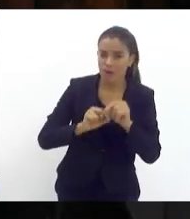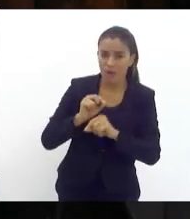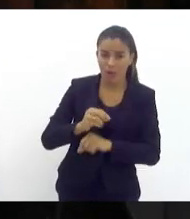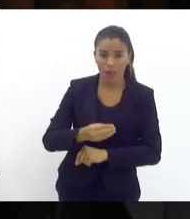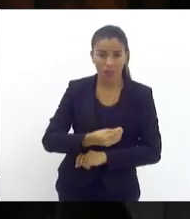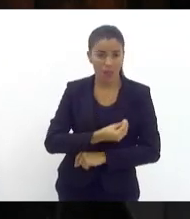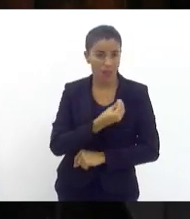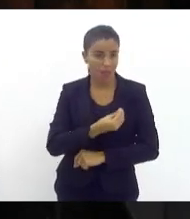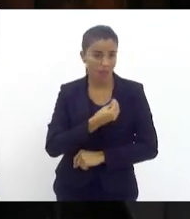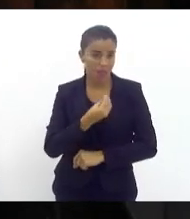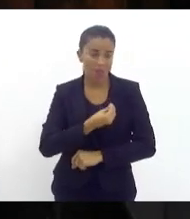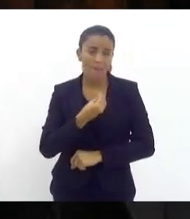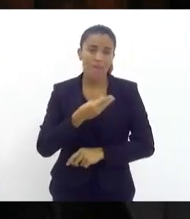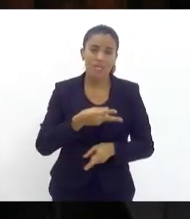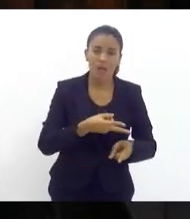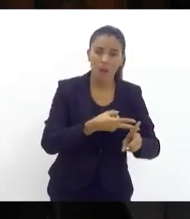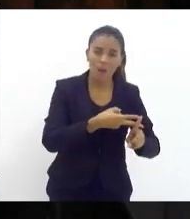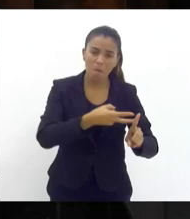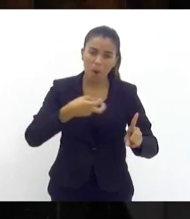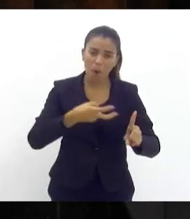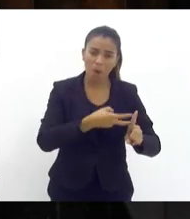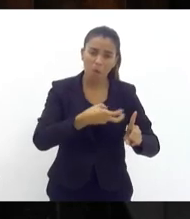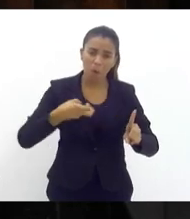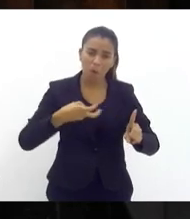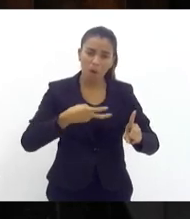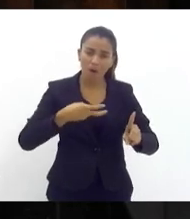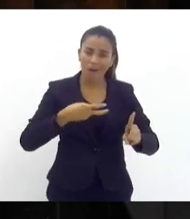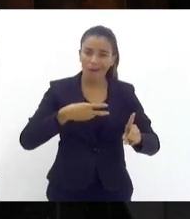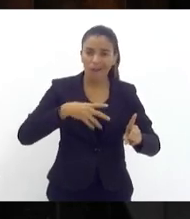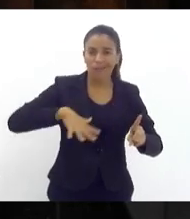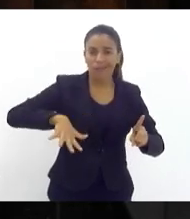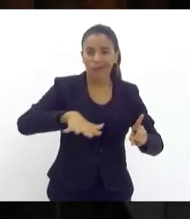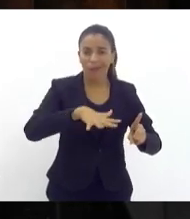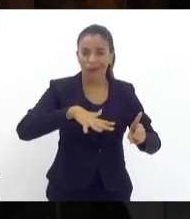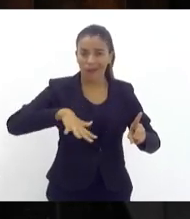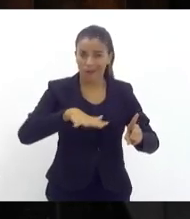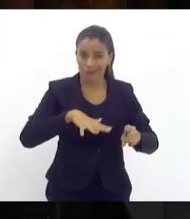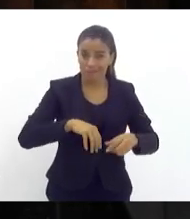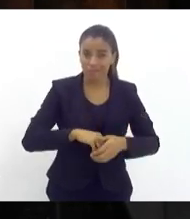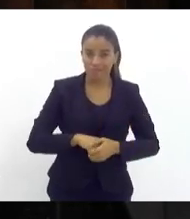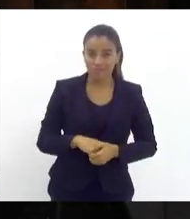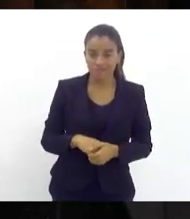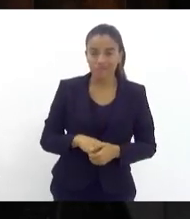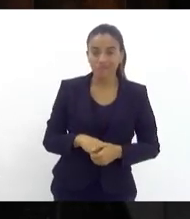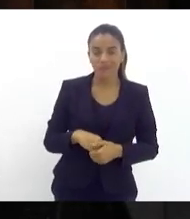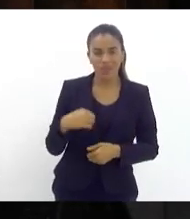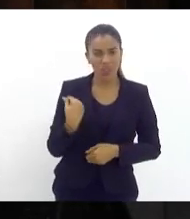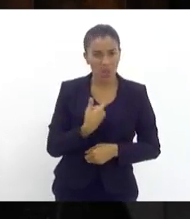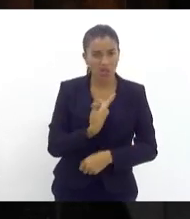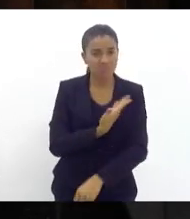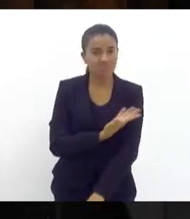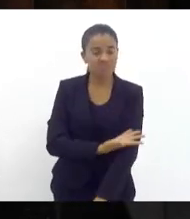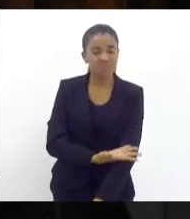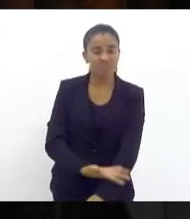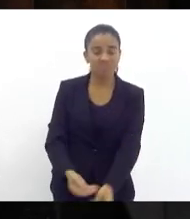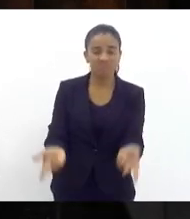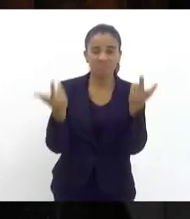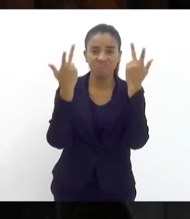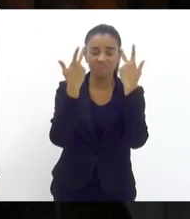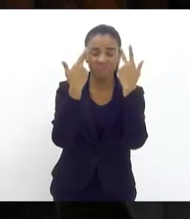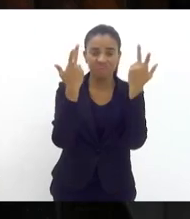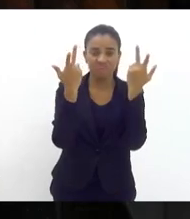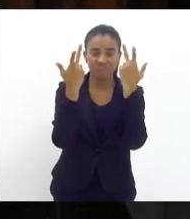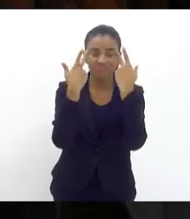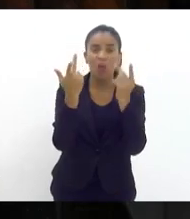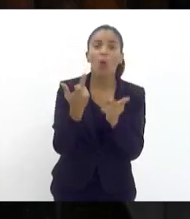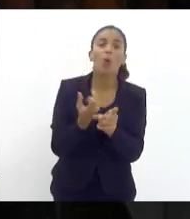garimpo predatório naquela região e a gente convive com isso há